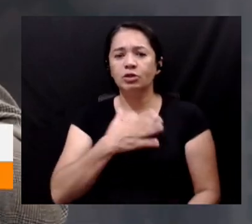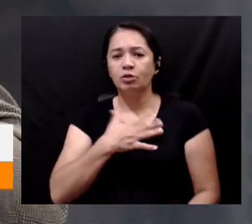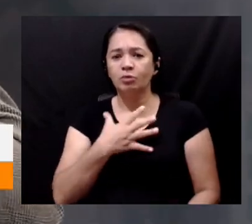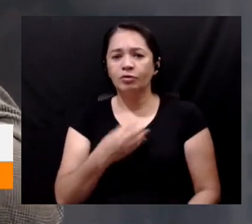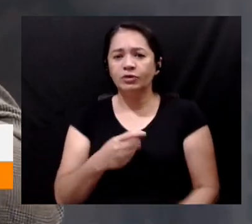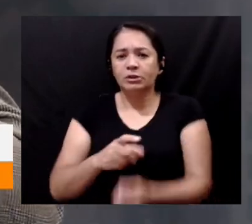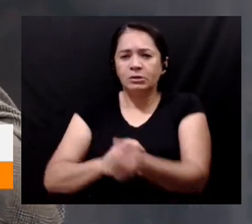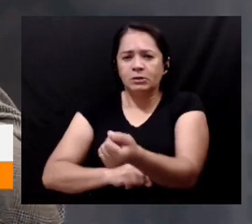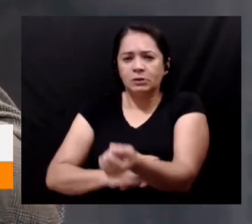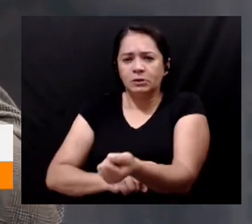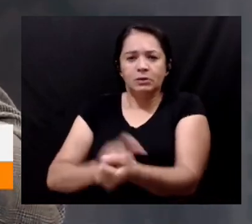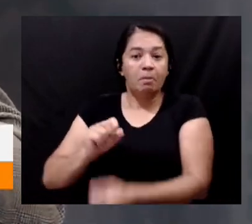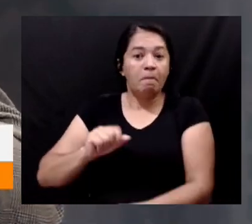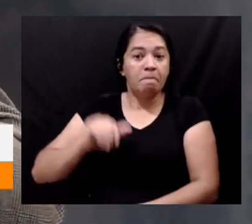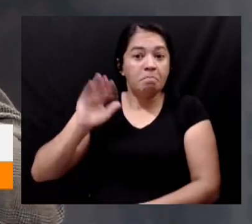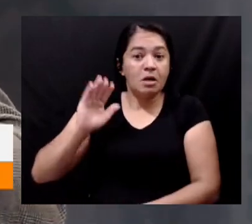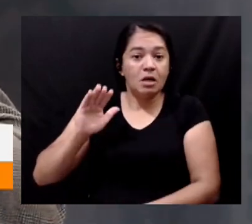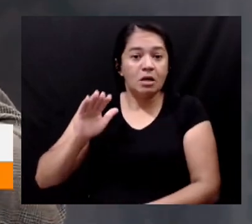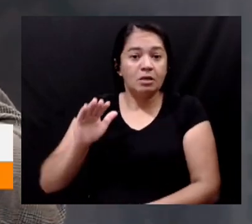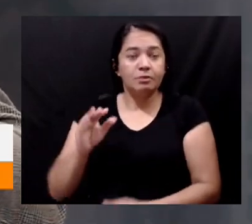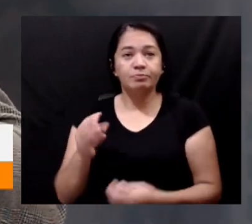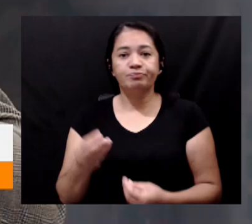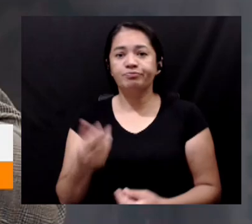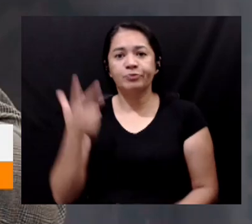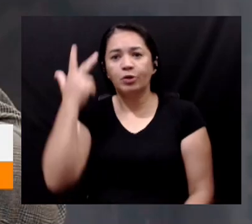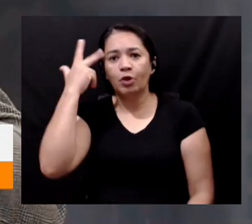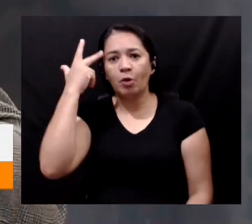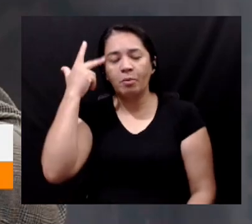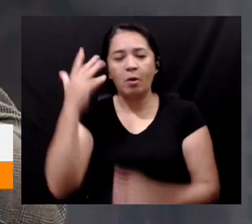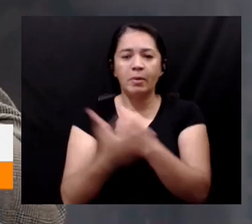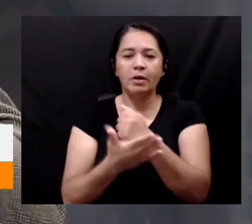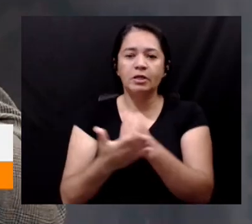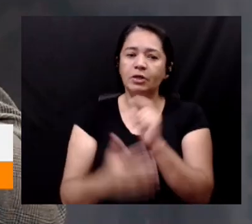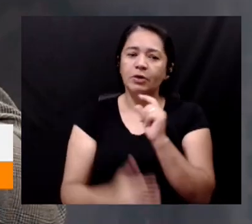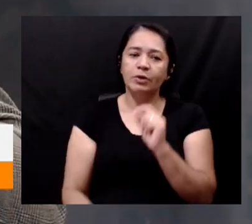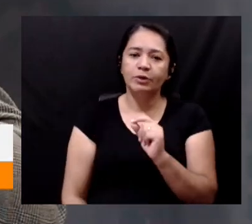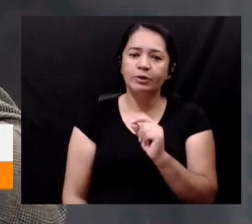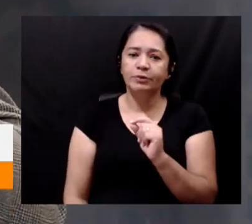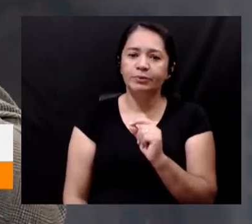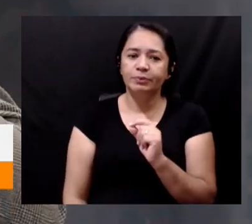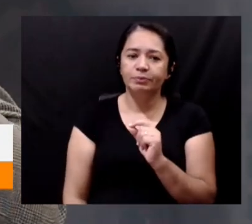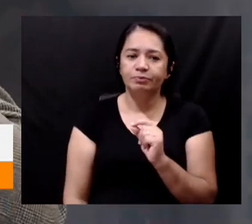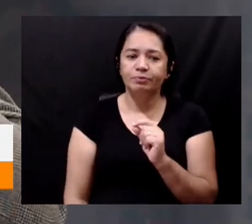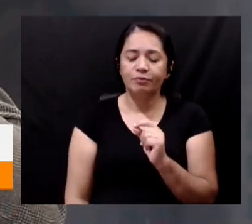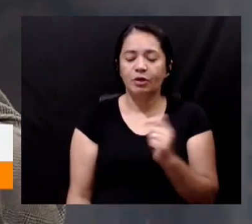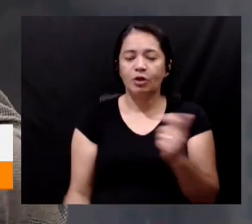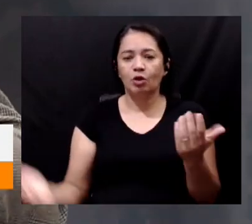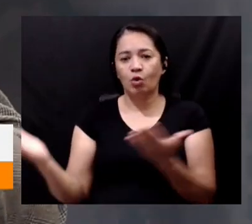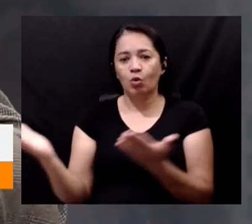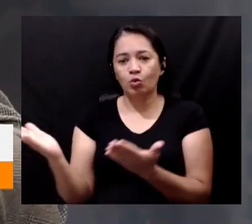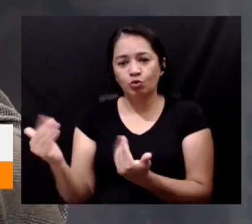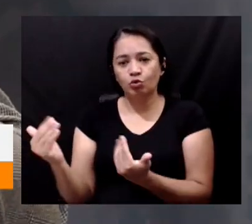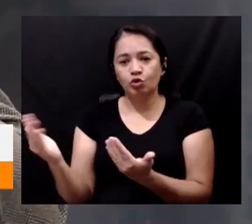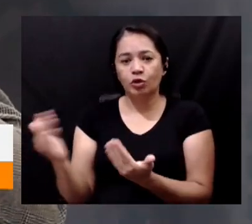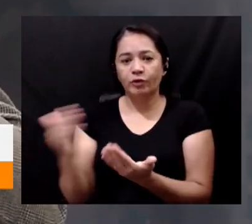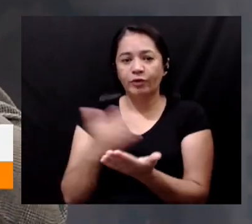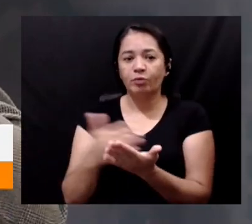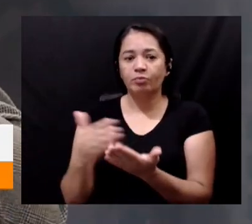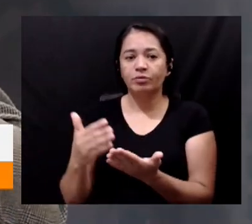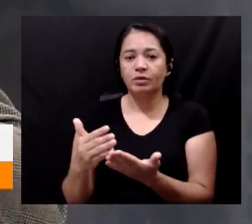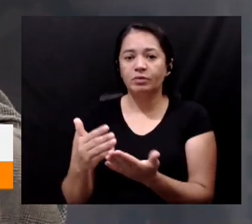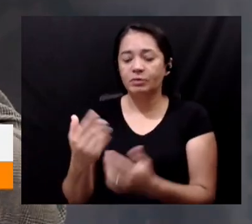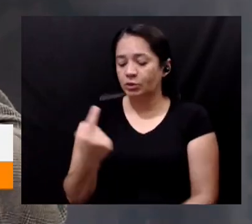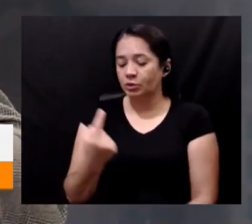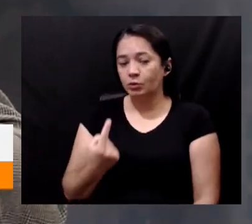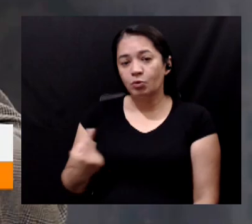né, um sinal típico, básico, geral, a gente poderia dizer que o jovem começa a ficar mais isolado, começa a ter